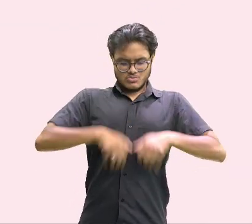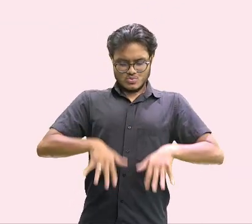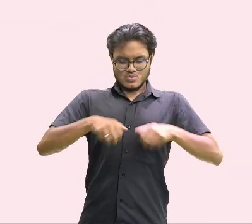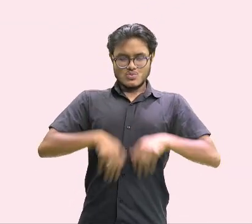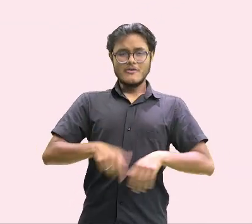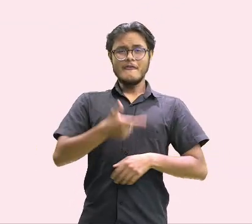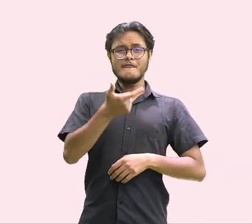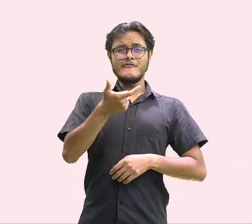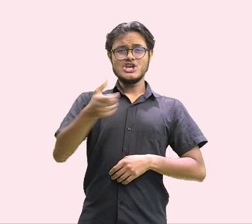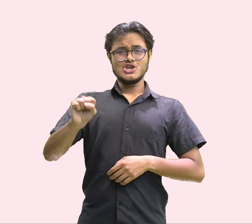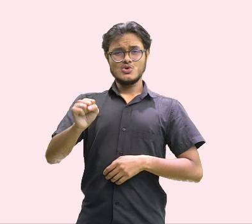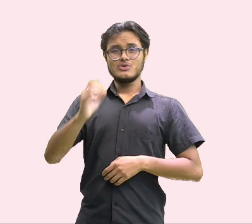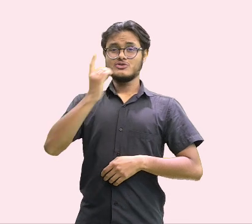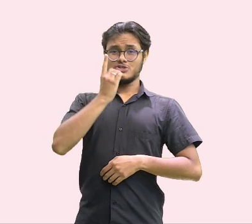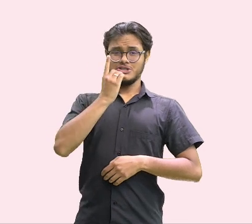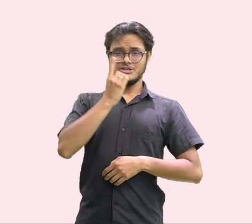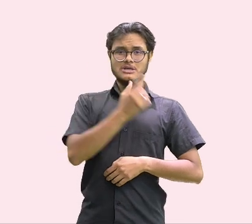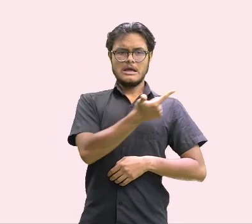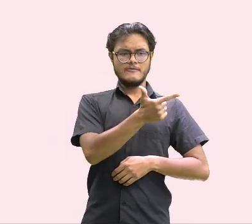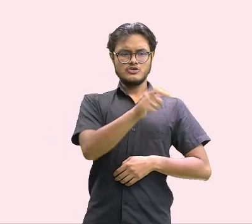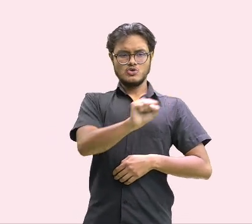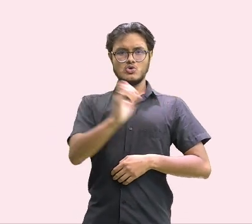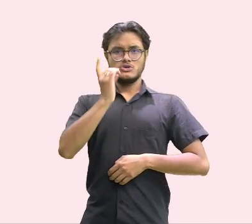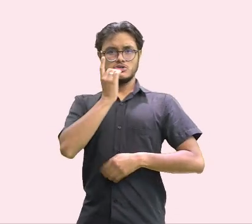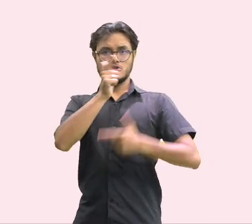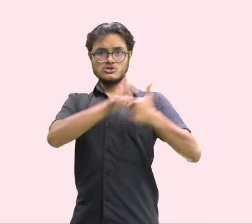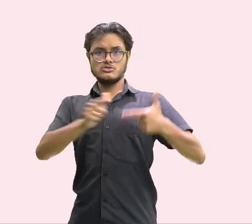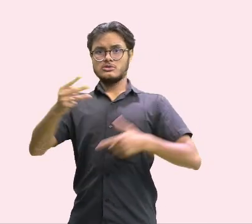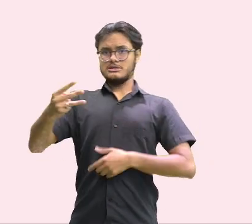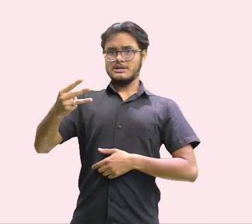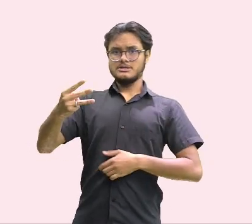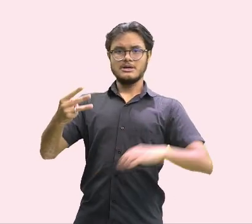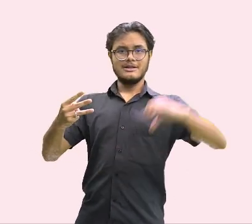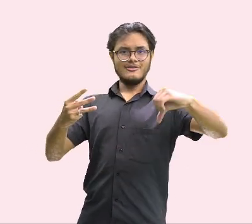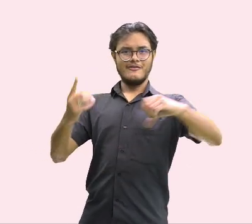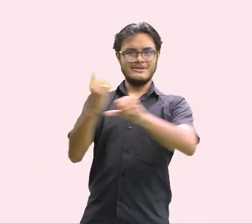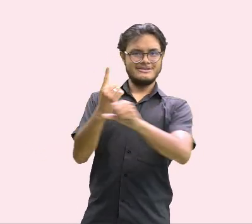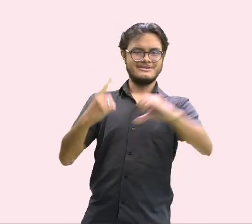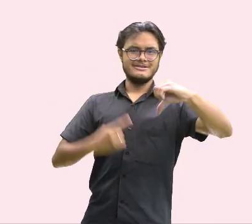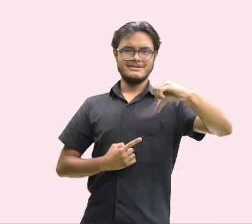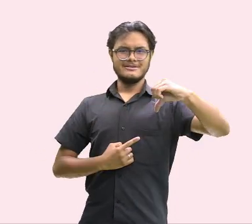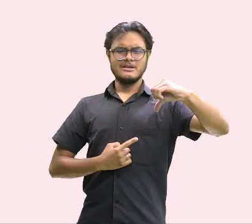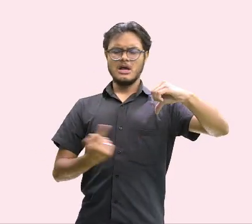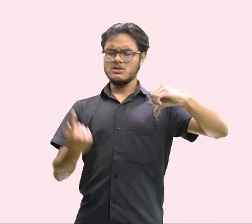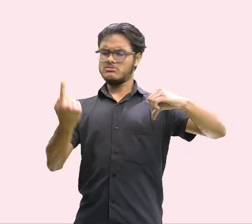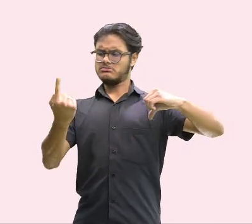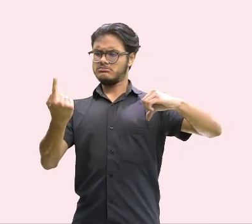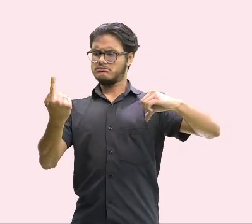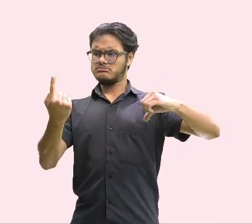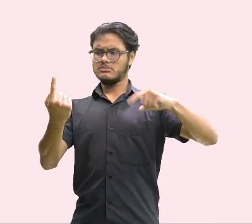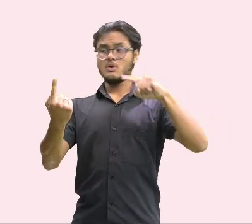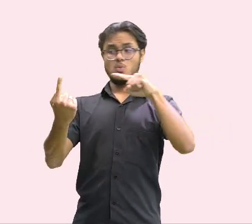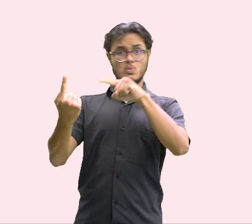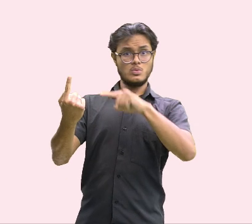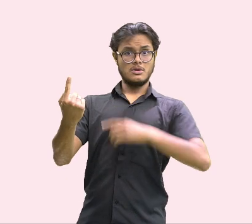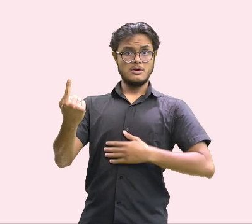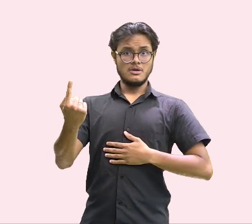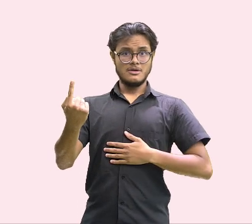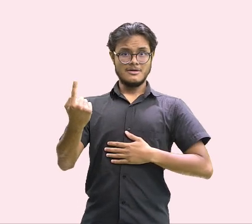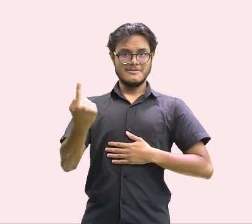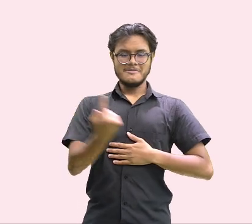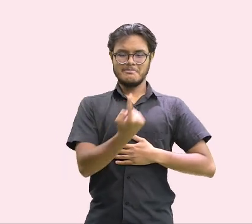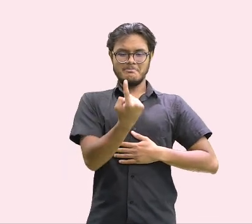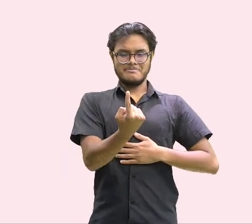esses 28 a gente vai dividir por 3, mas se eu dividir por 3 vai dar 9. Vai faltar 1. Esse 1 eu coloco no meio